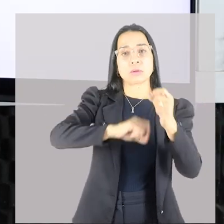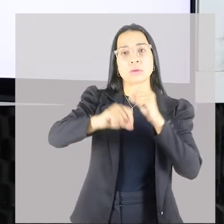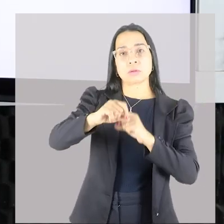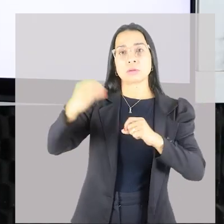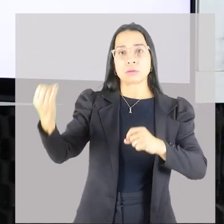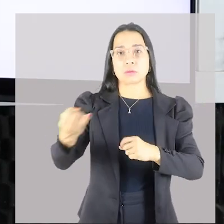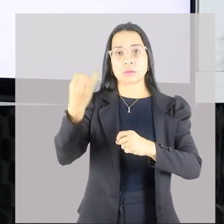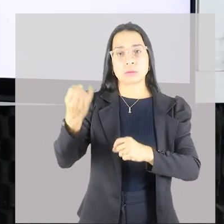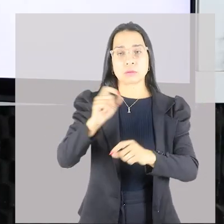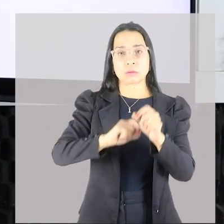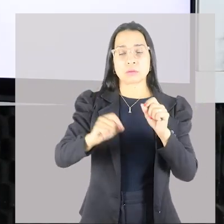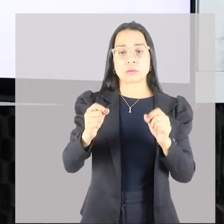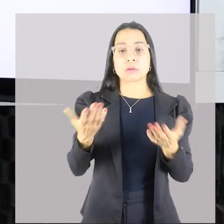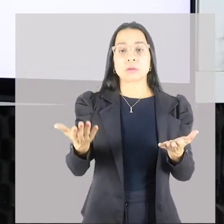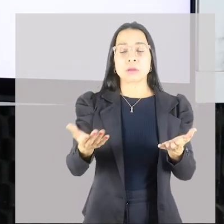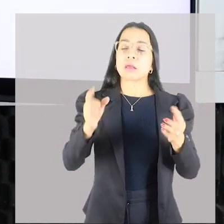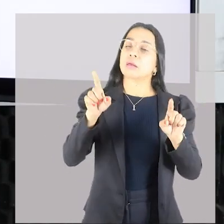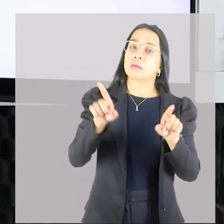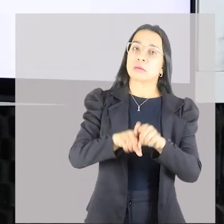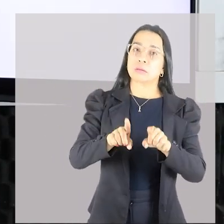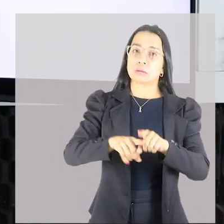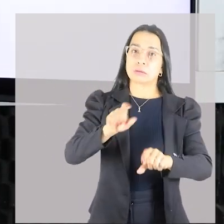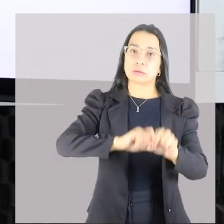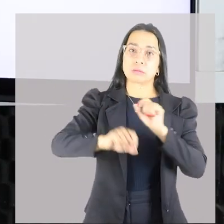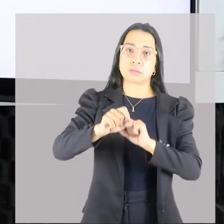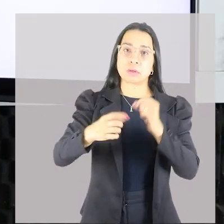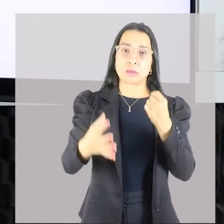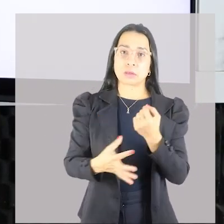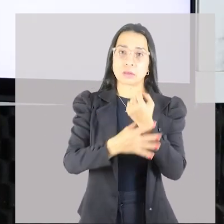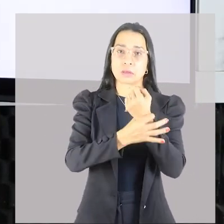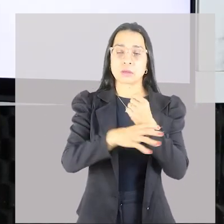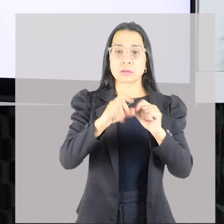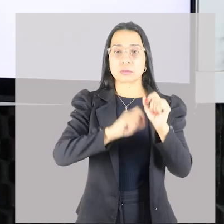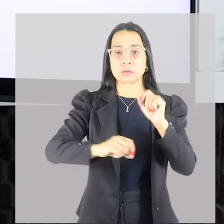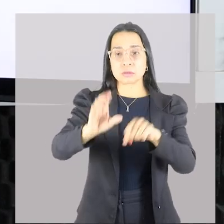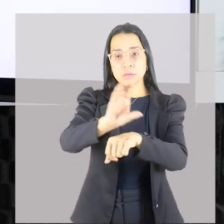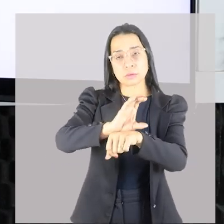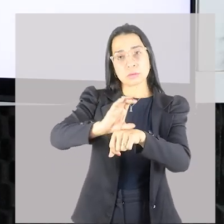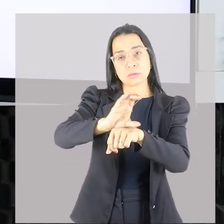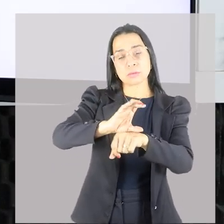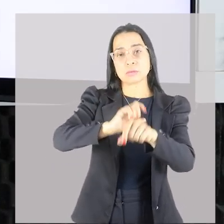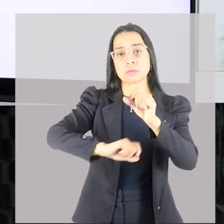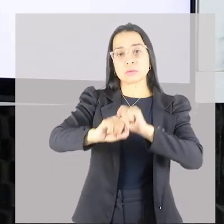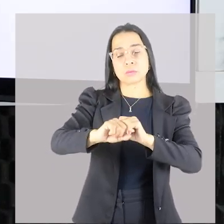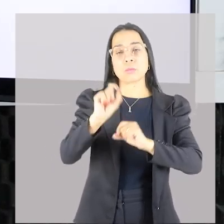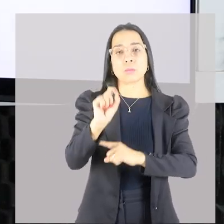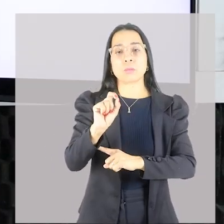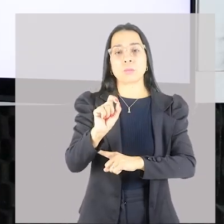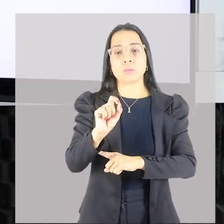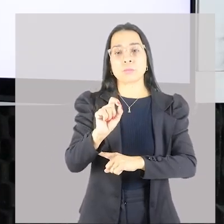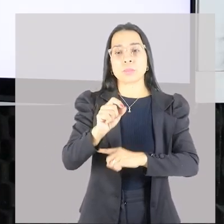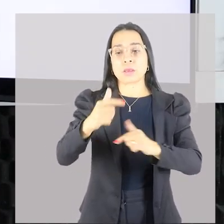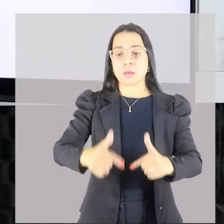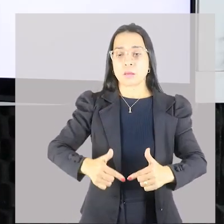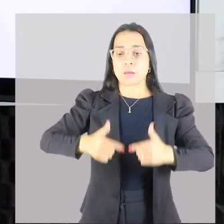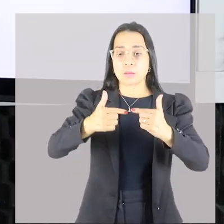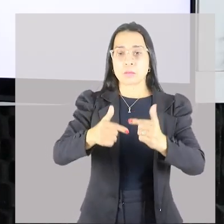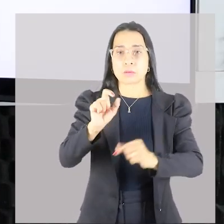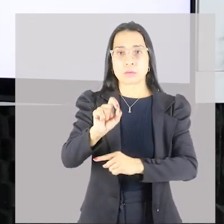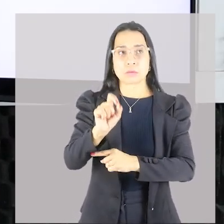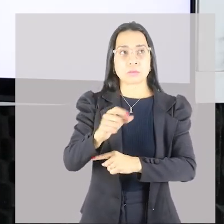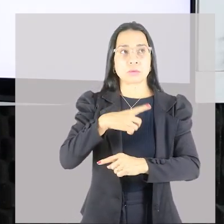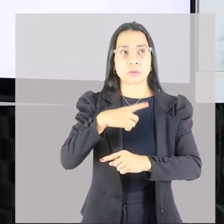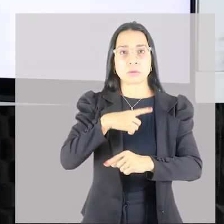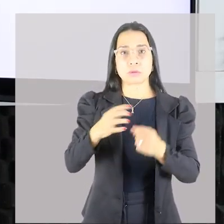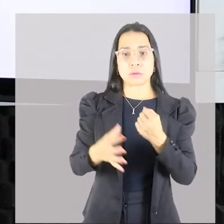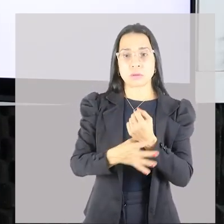somente importante, mas ele está garantido pela Constituição. Então é lutar por aquilo que já é uma